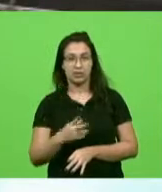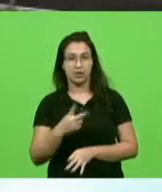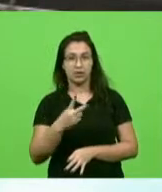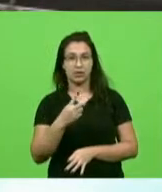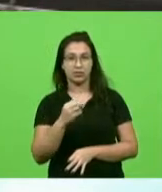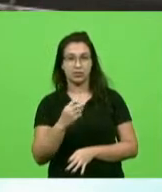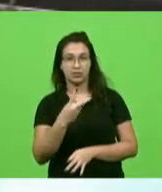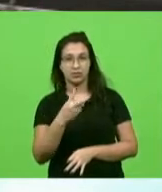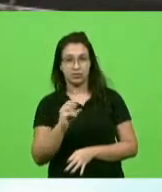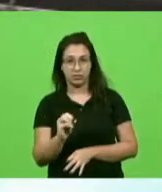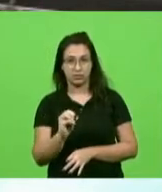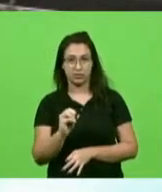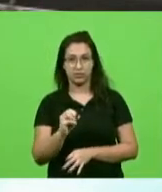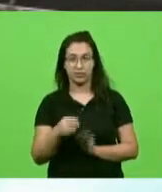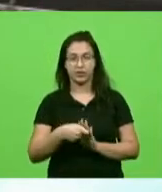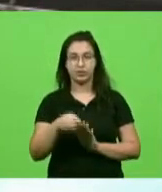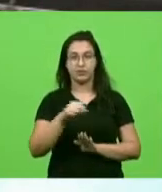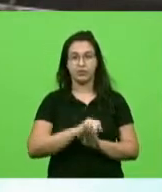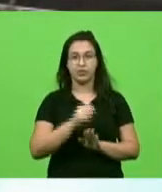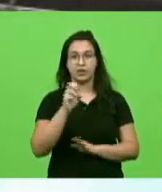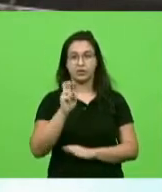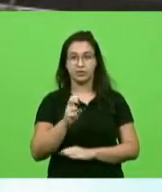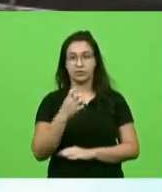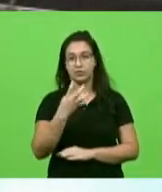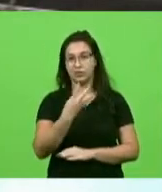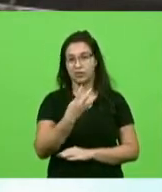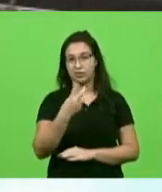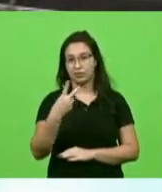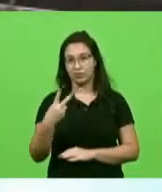DGE 513/2020, folhas